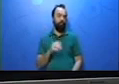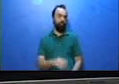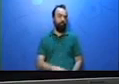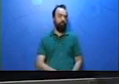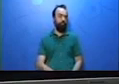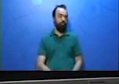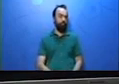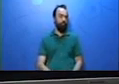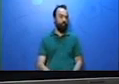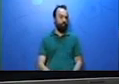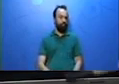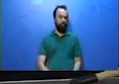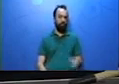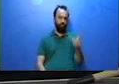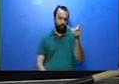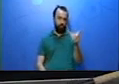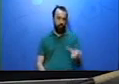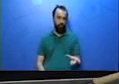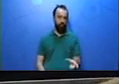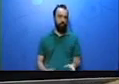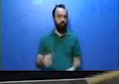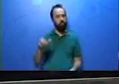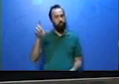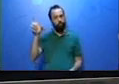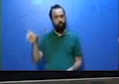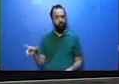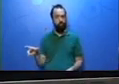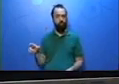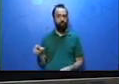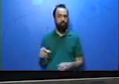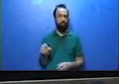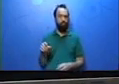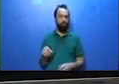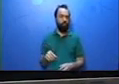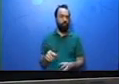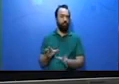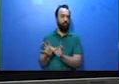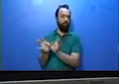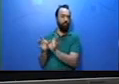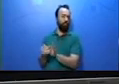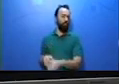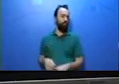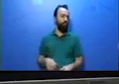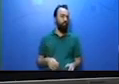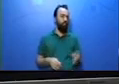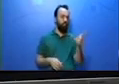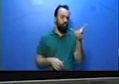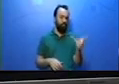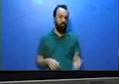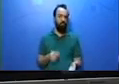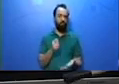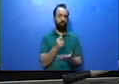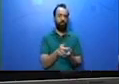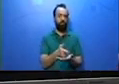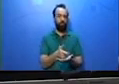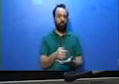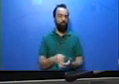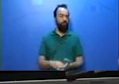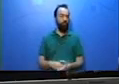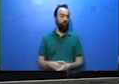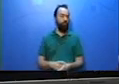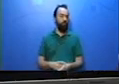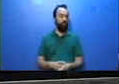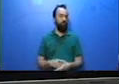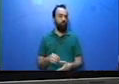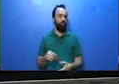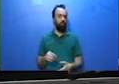Lâmpada, na lista do M. Andorinha, na lista do N. Comprar, na lista